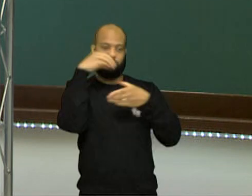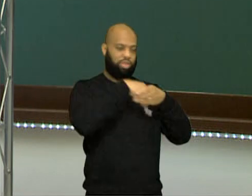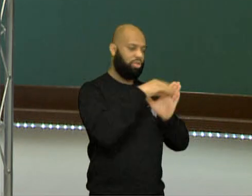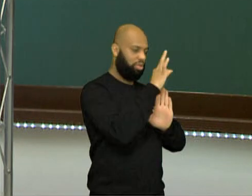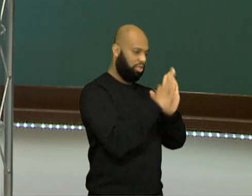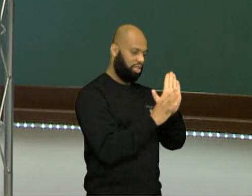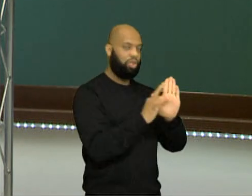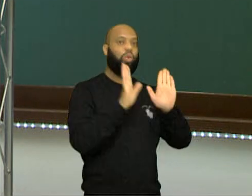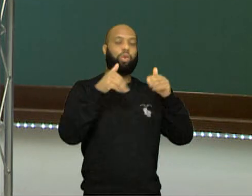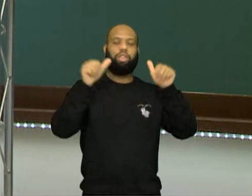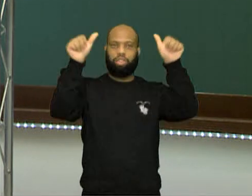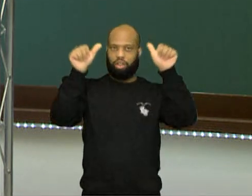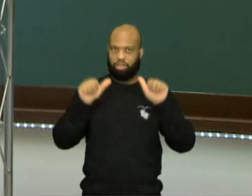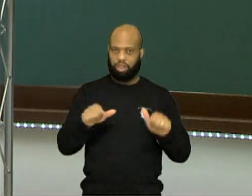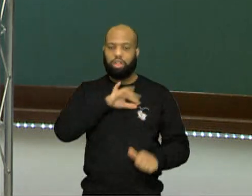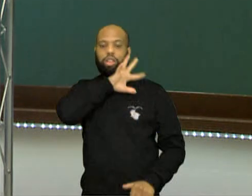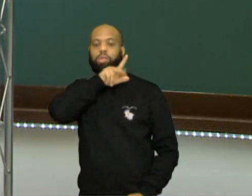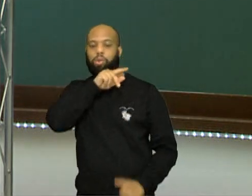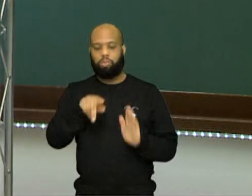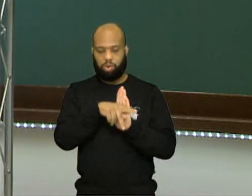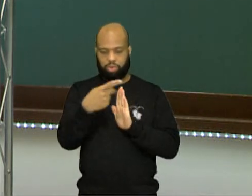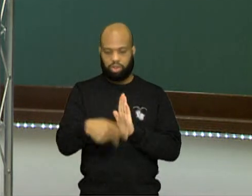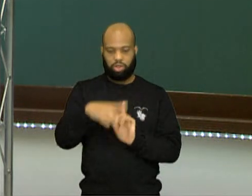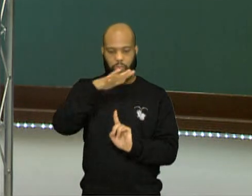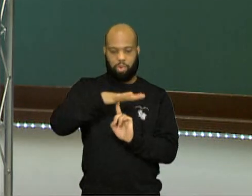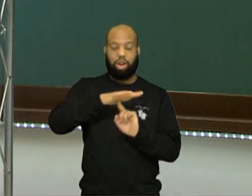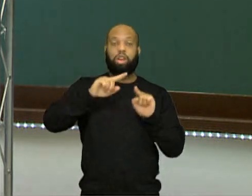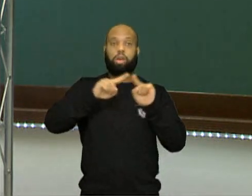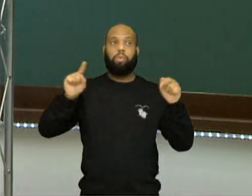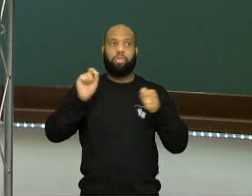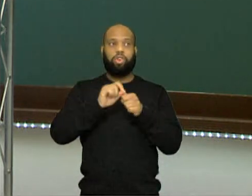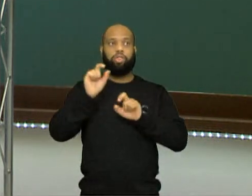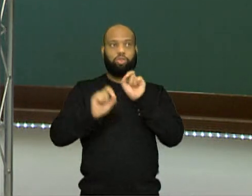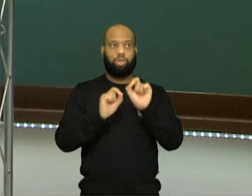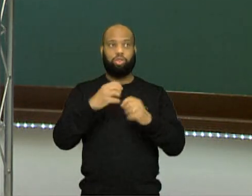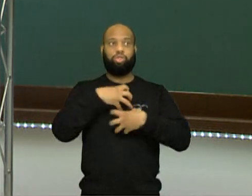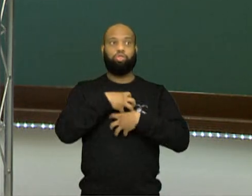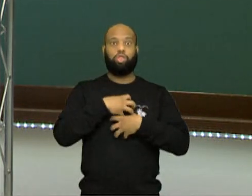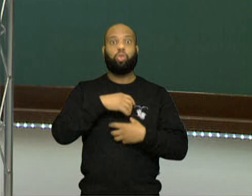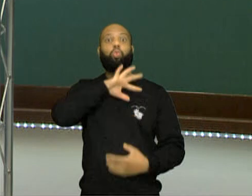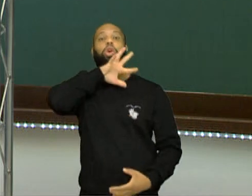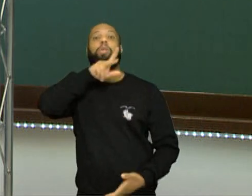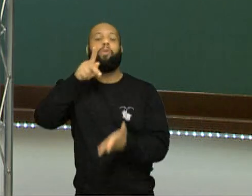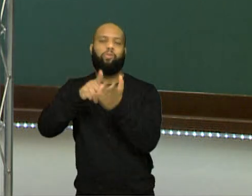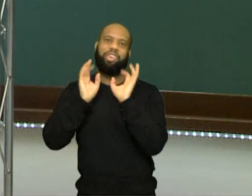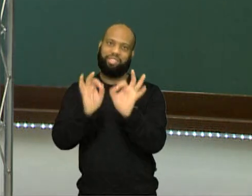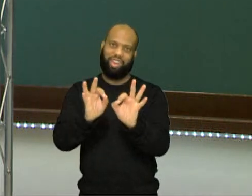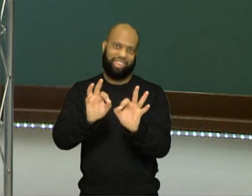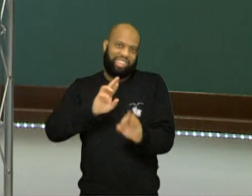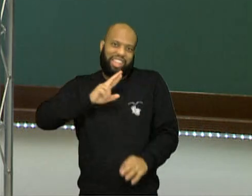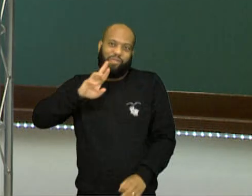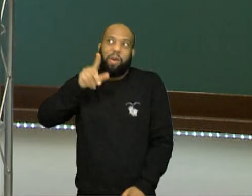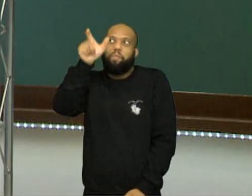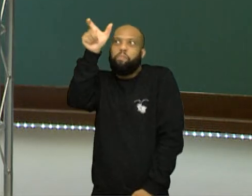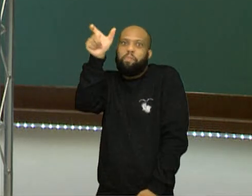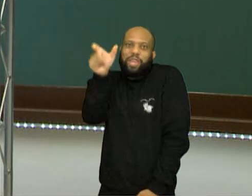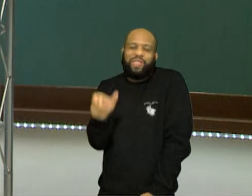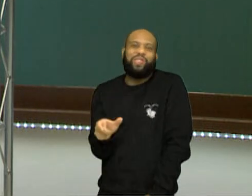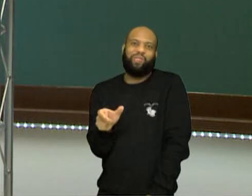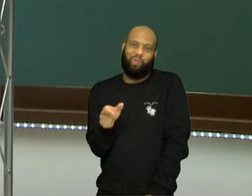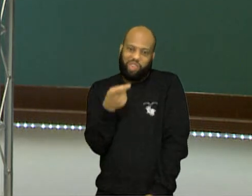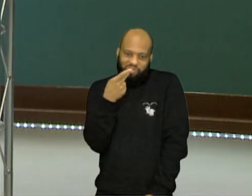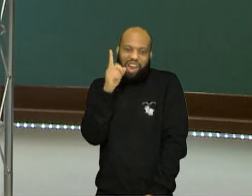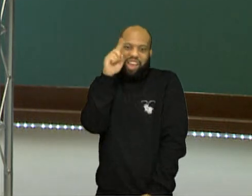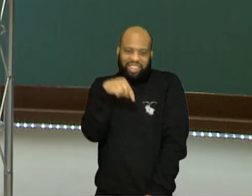cartaz dos Bichos do Paraná, né? Só que ele faz de uma maneira dos bichos, literalmente, é, sendo